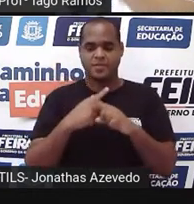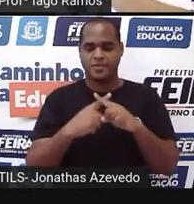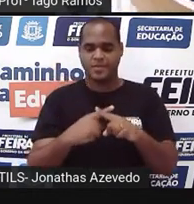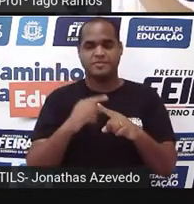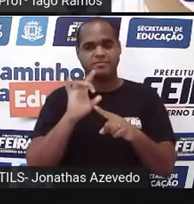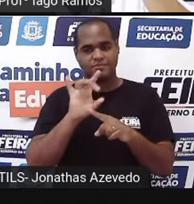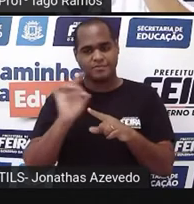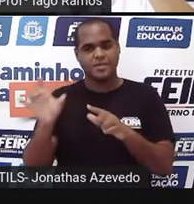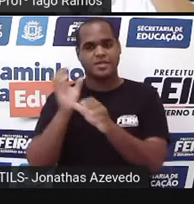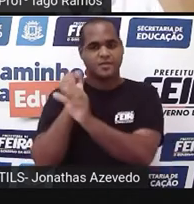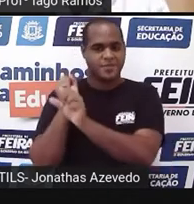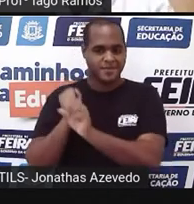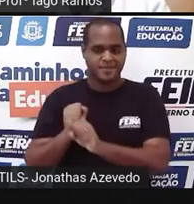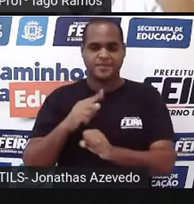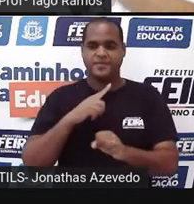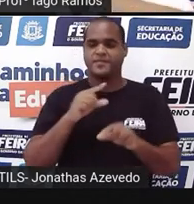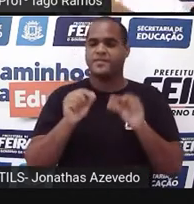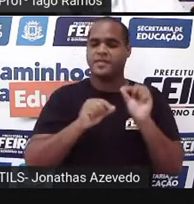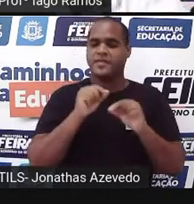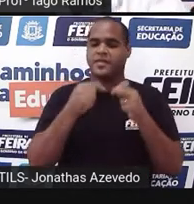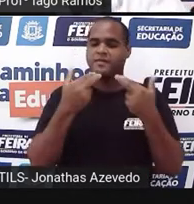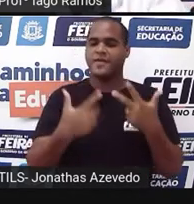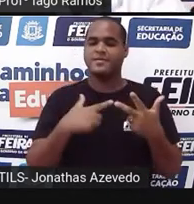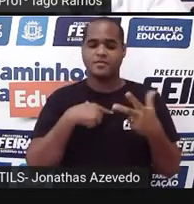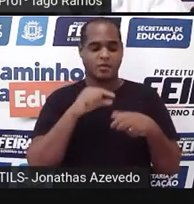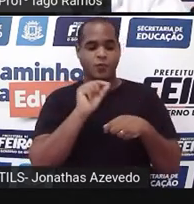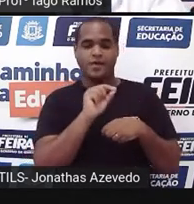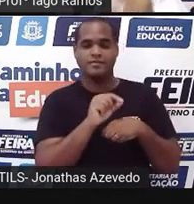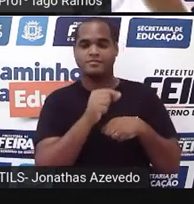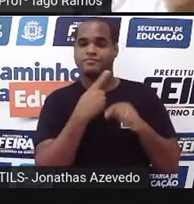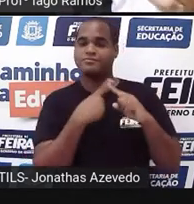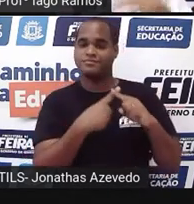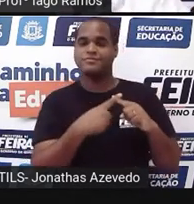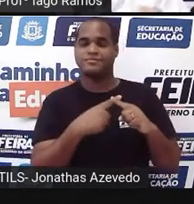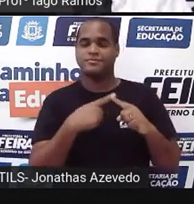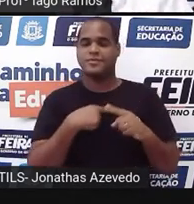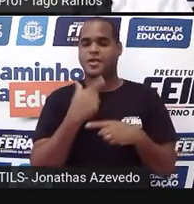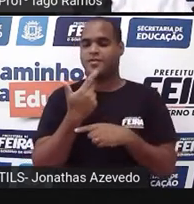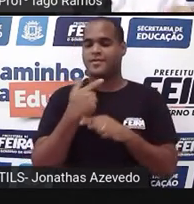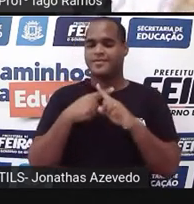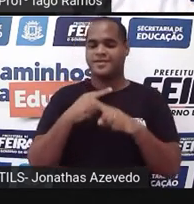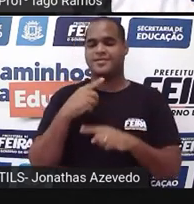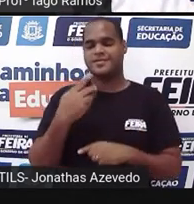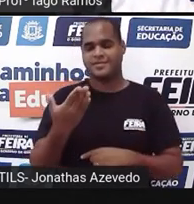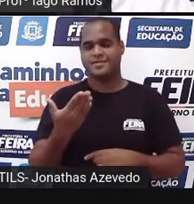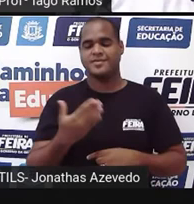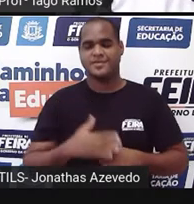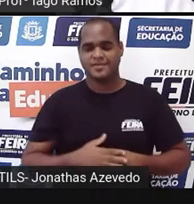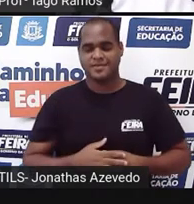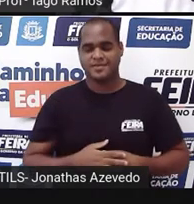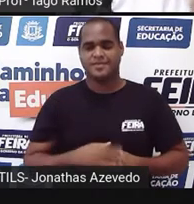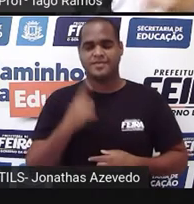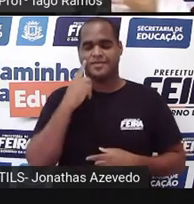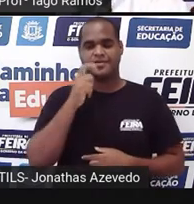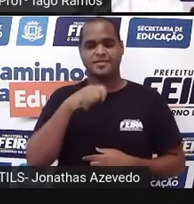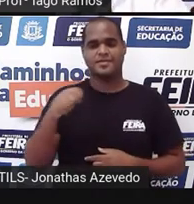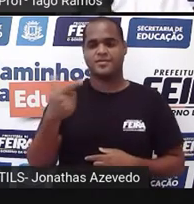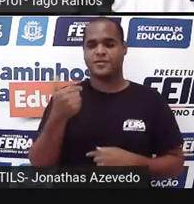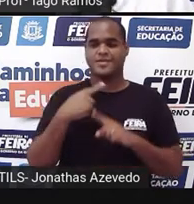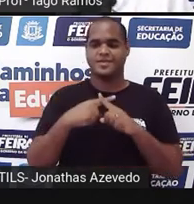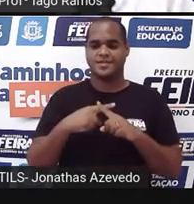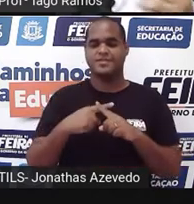multiplicar pela quantidade de cubos que eu tô chamando de X tá então é 12 vezes x e isso a gente escreve